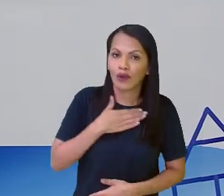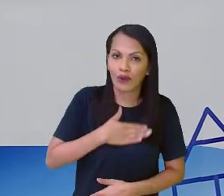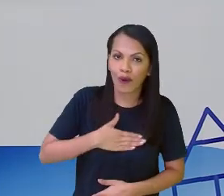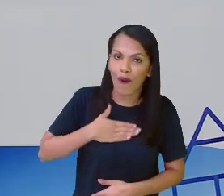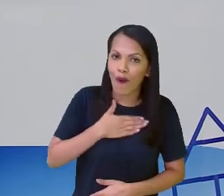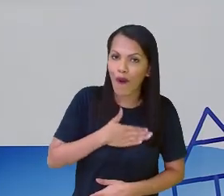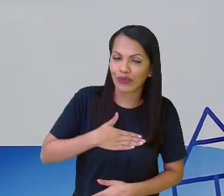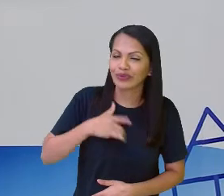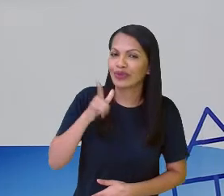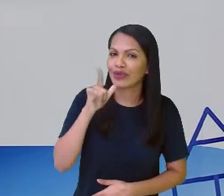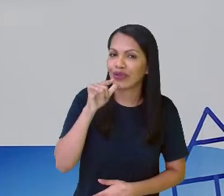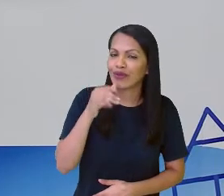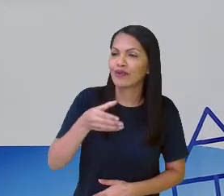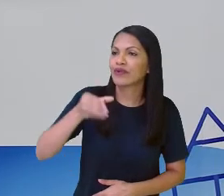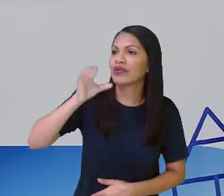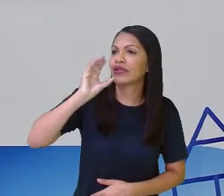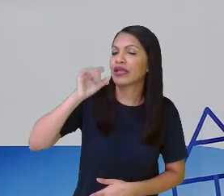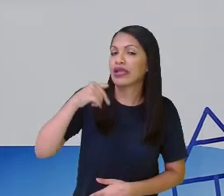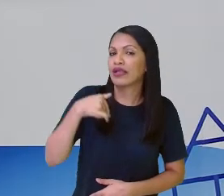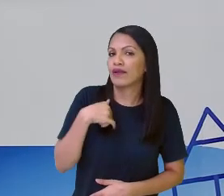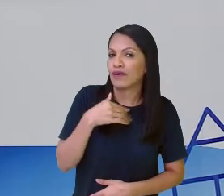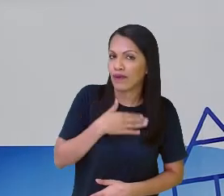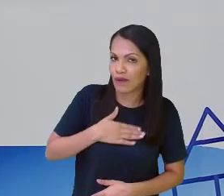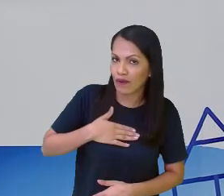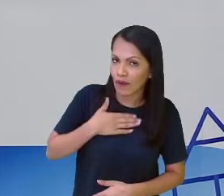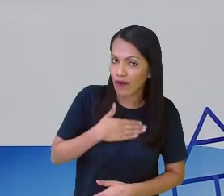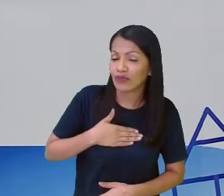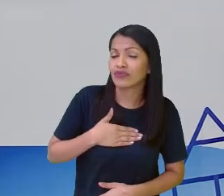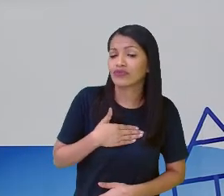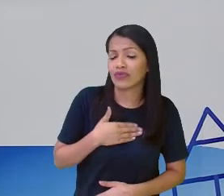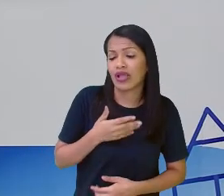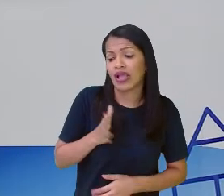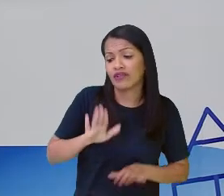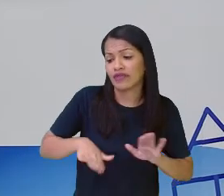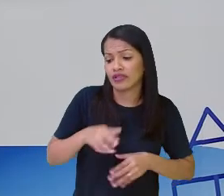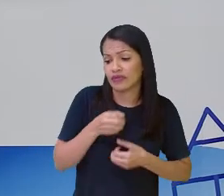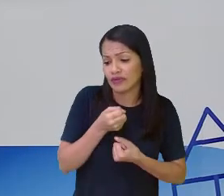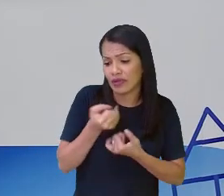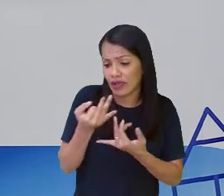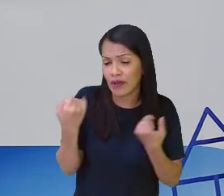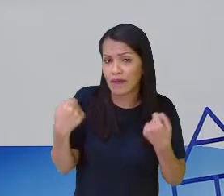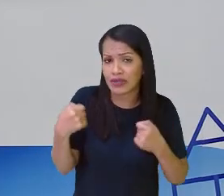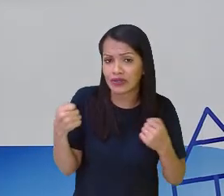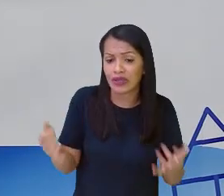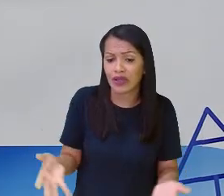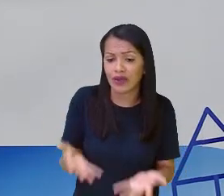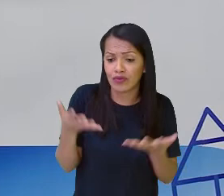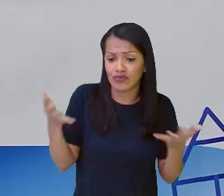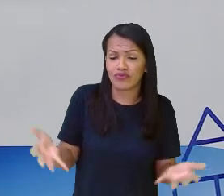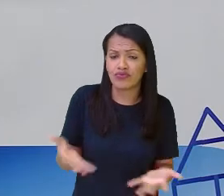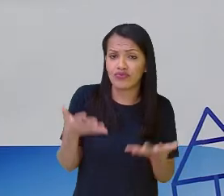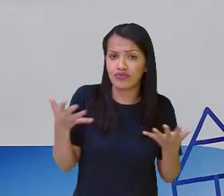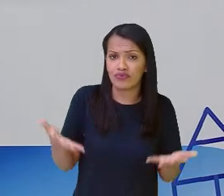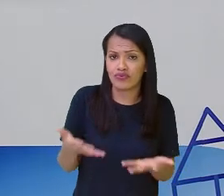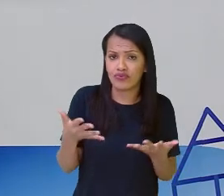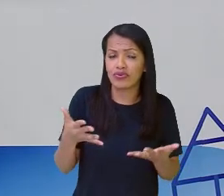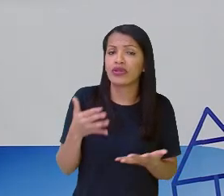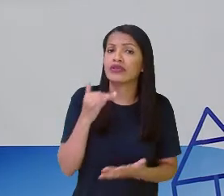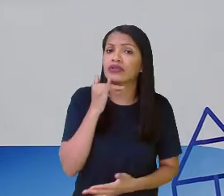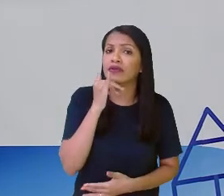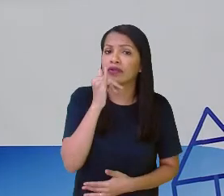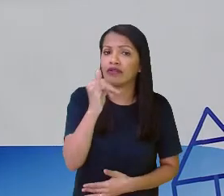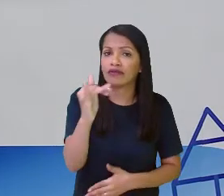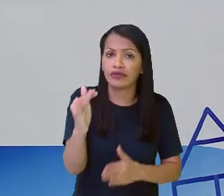de beber água. Eu gosto, mas confesso que preciso otimizar esse hábito. Estou falando para você